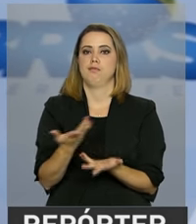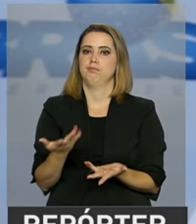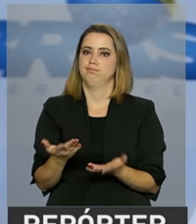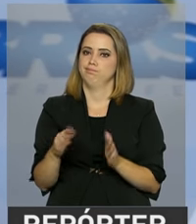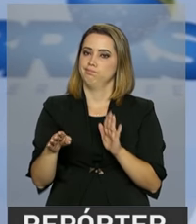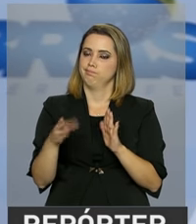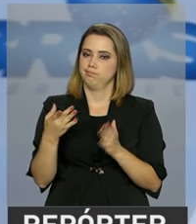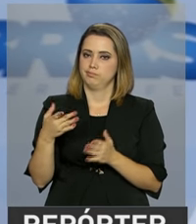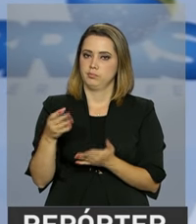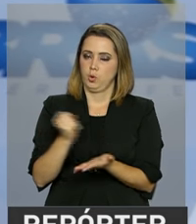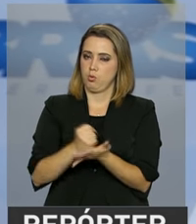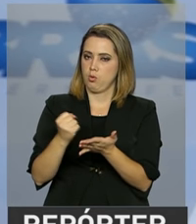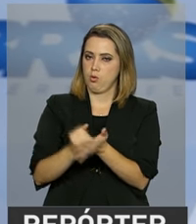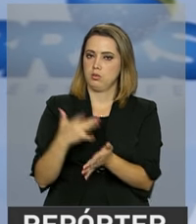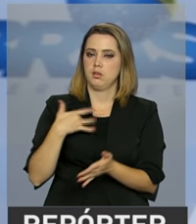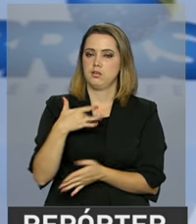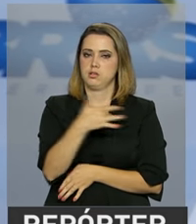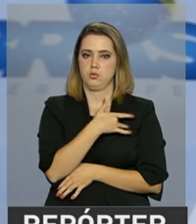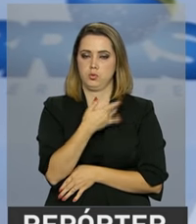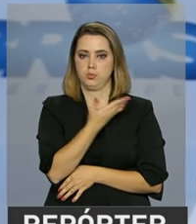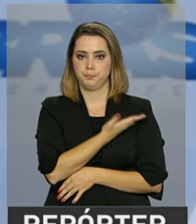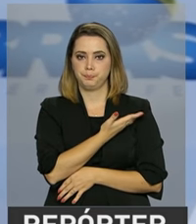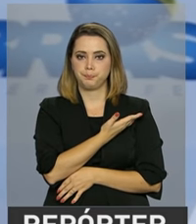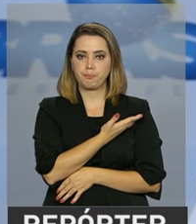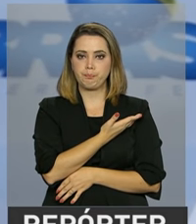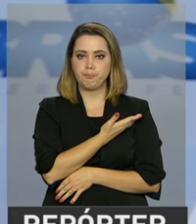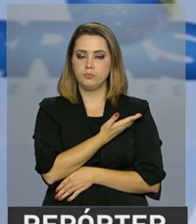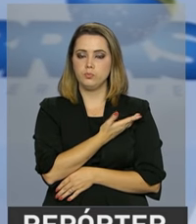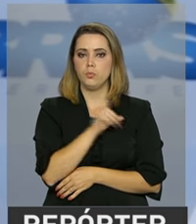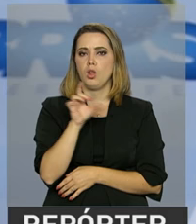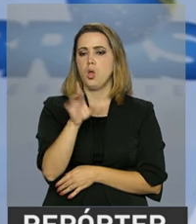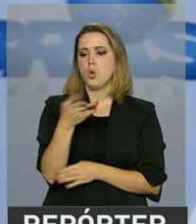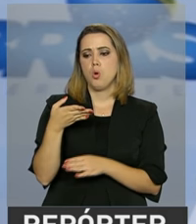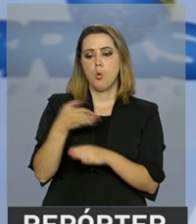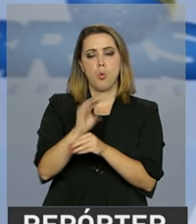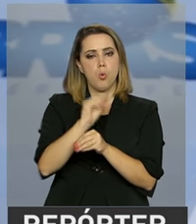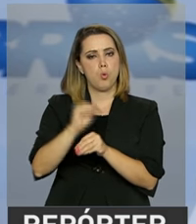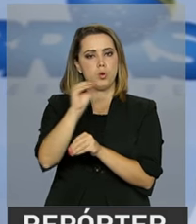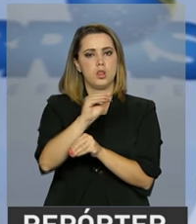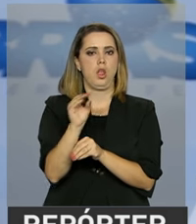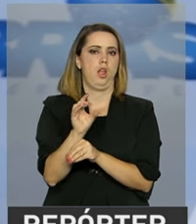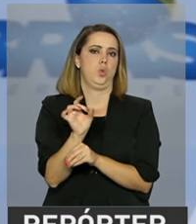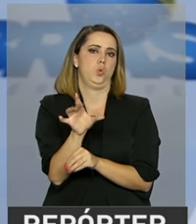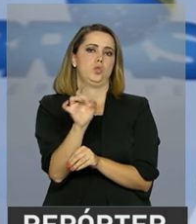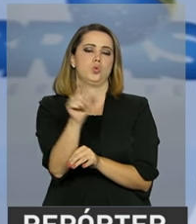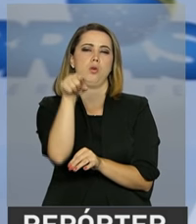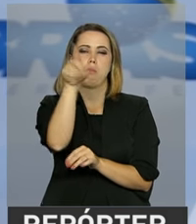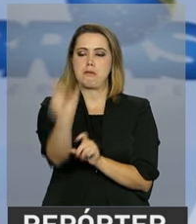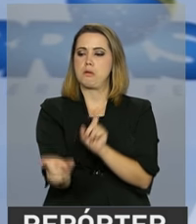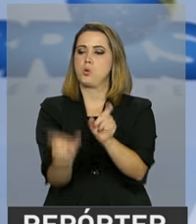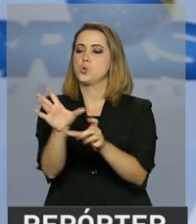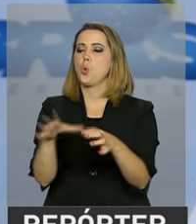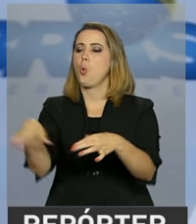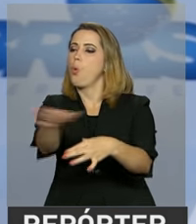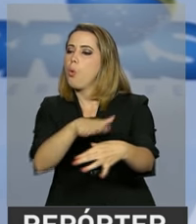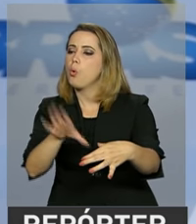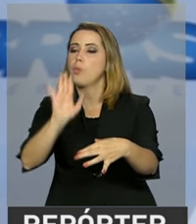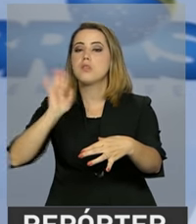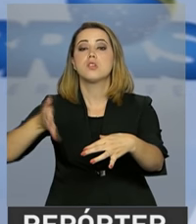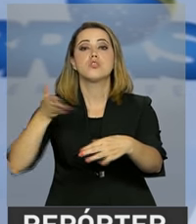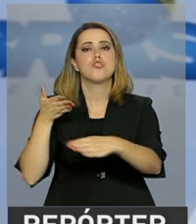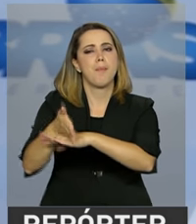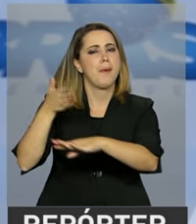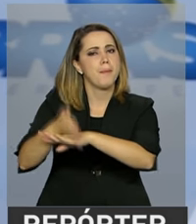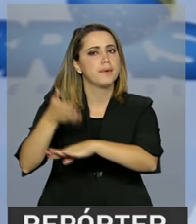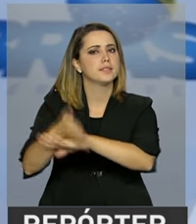atendimento especializado, ele não vai se dar só àqueles atletas que estão hoje no esporte